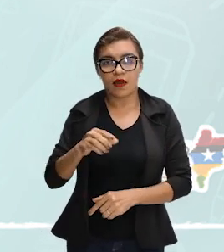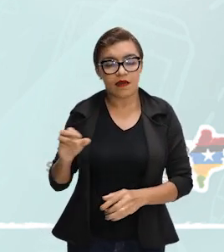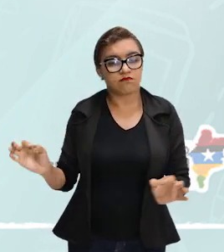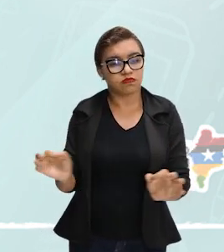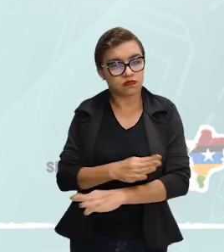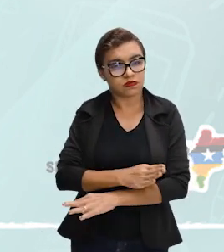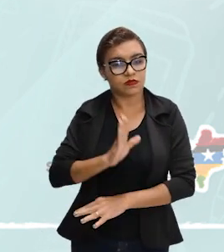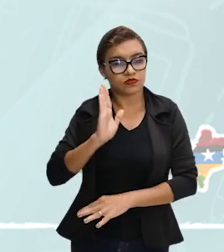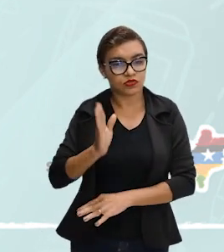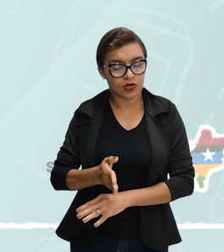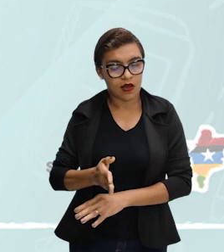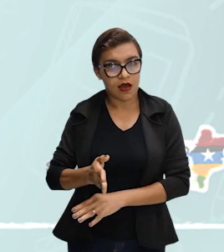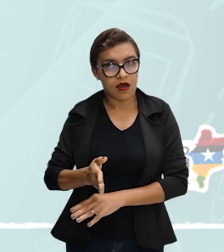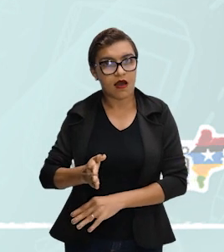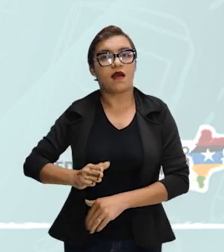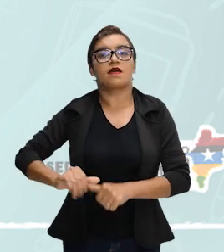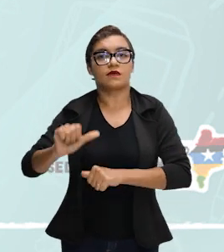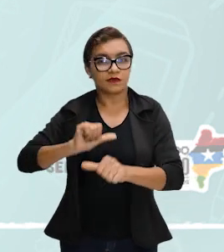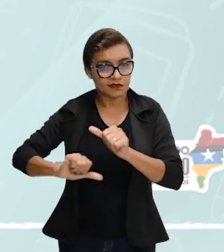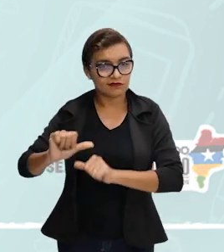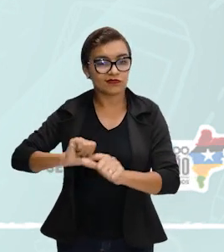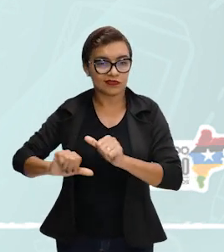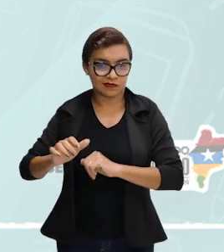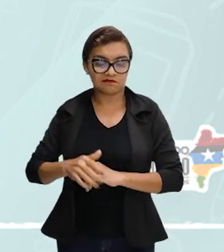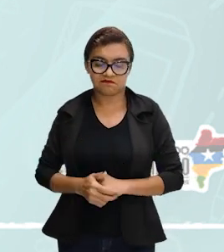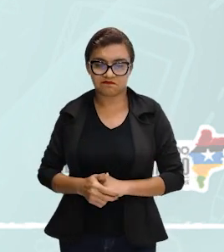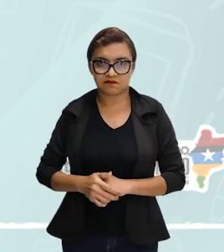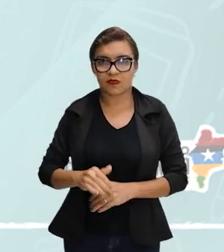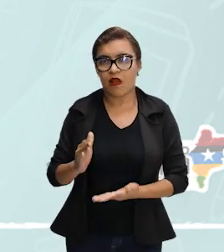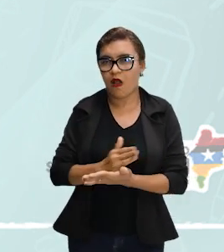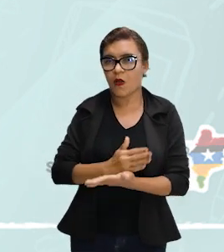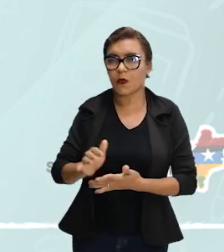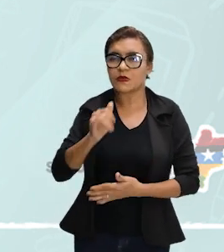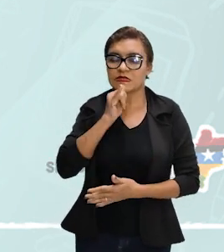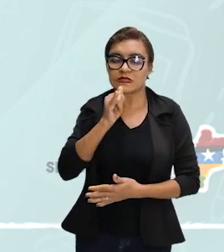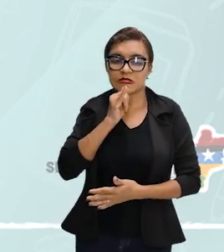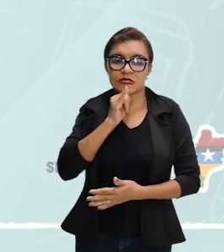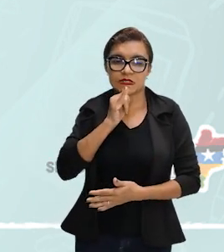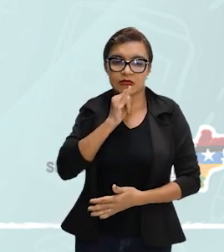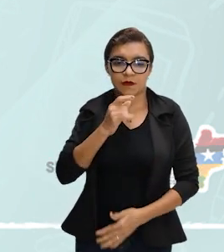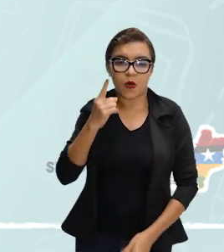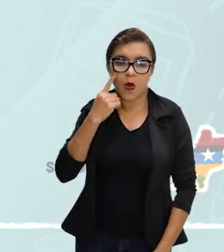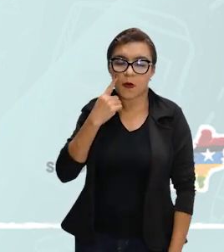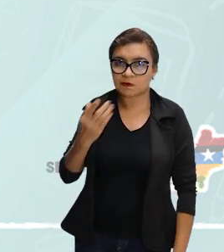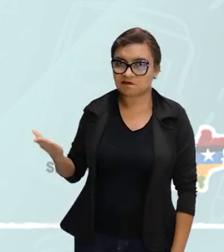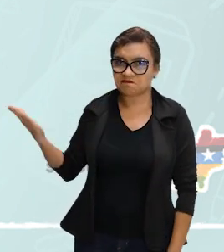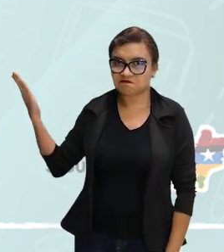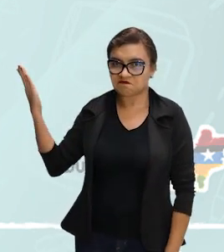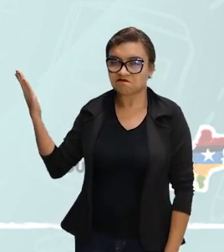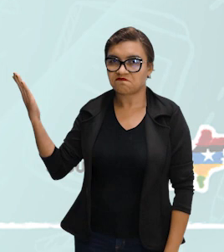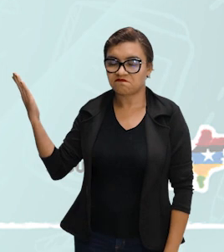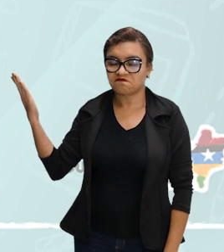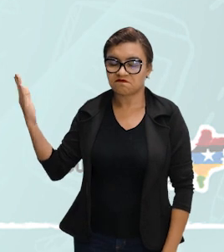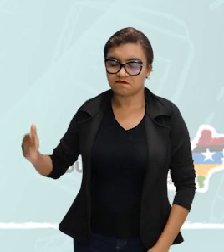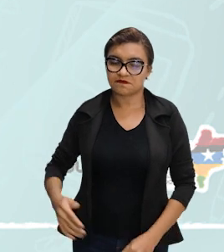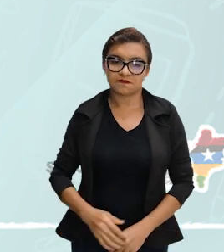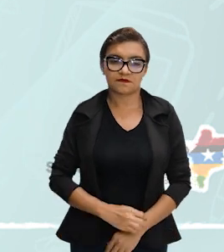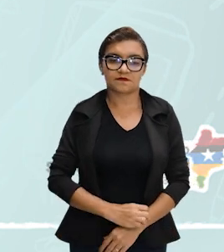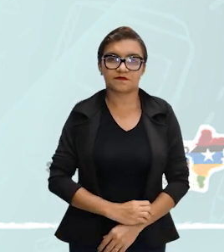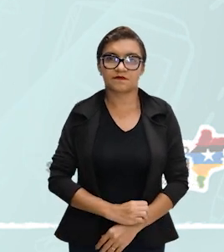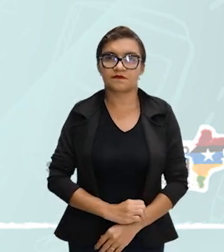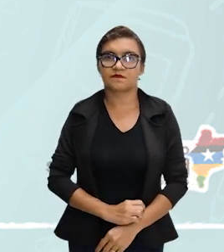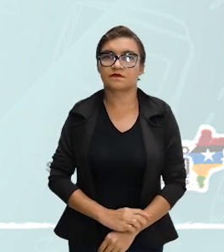uma recapitulada lá. Então, eu tenho aqui alguns exemplos. La ópera es interpretada por Montserrat